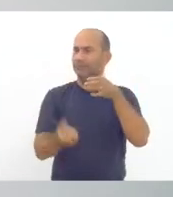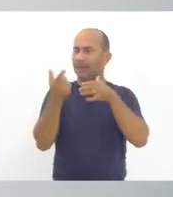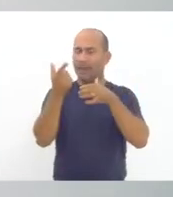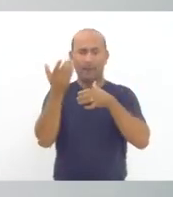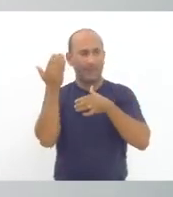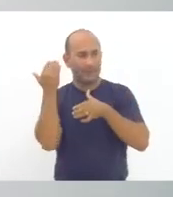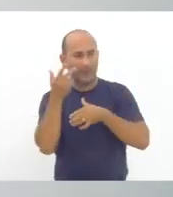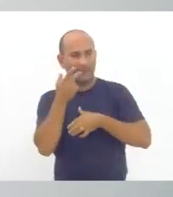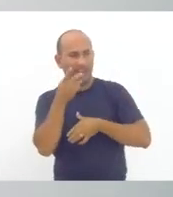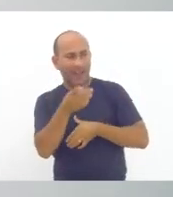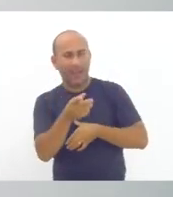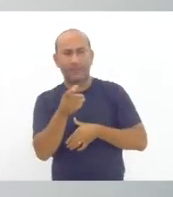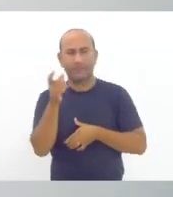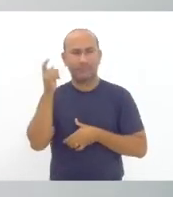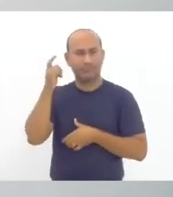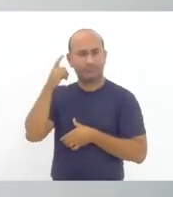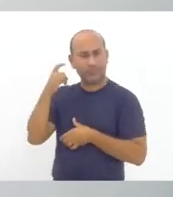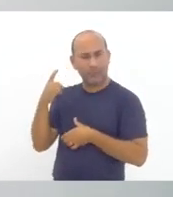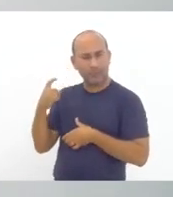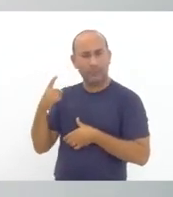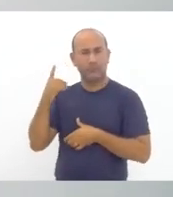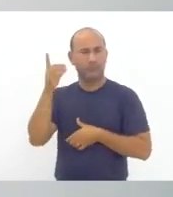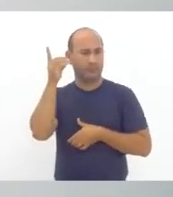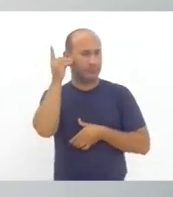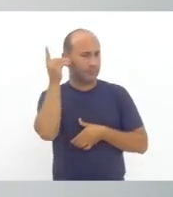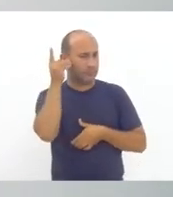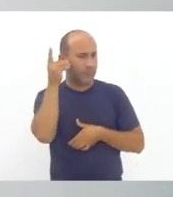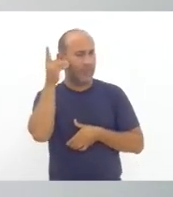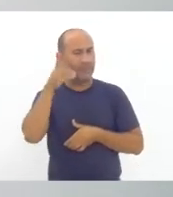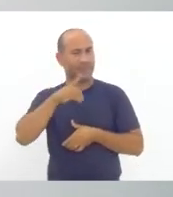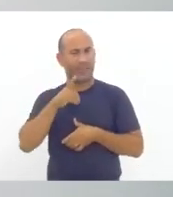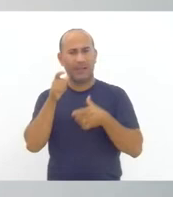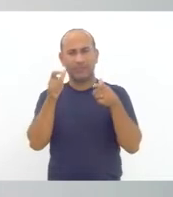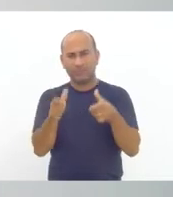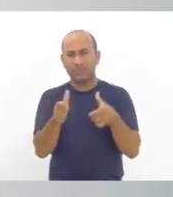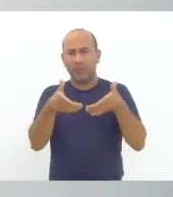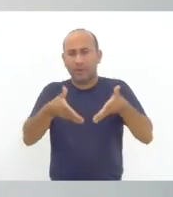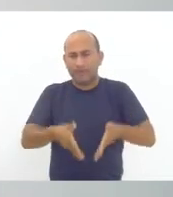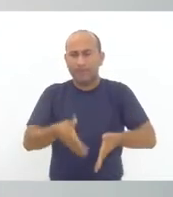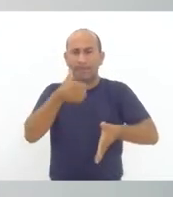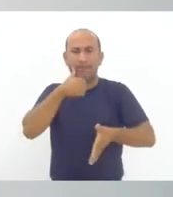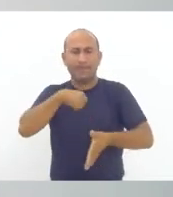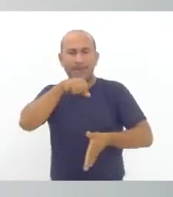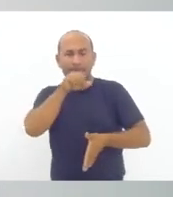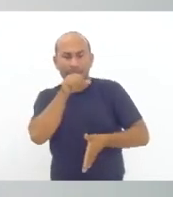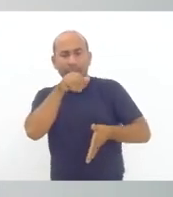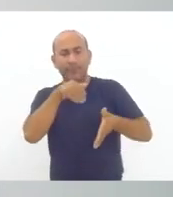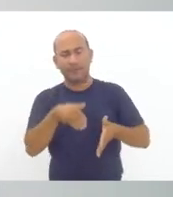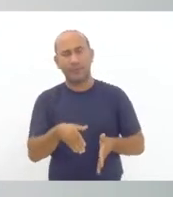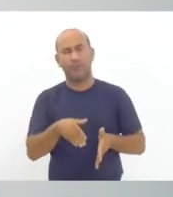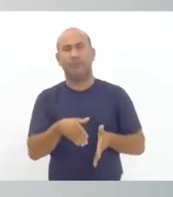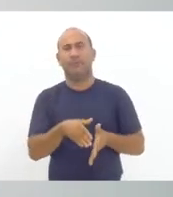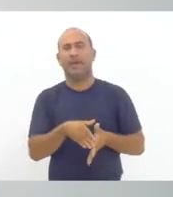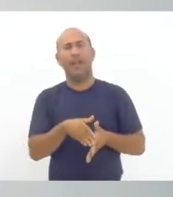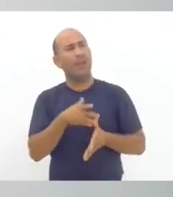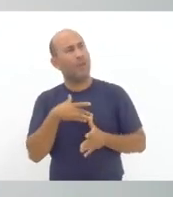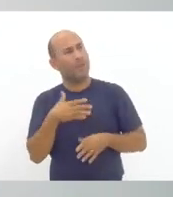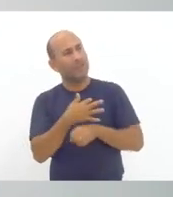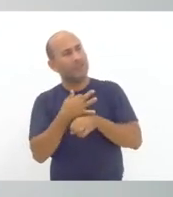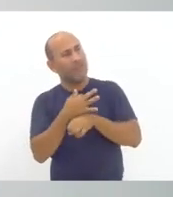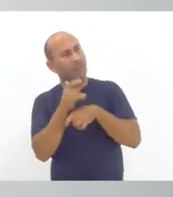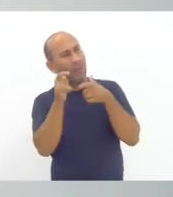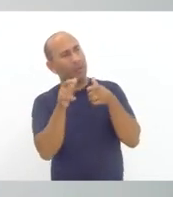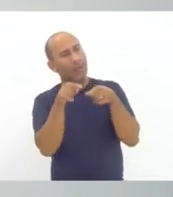da minha infância numa cidadezinha do interior de São Paulo Santa Rosa de Viterbo onde minha mãe nasceu eu passava as férias lá eu ficava entusiasmado